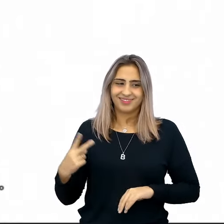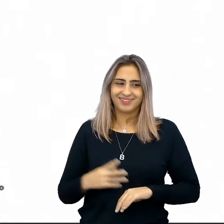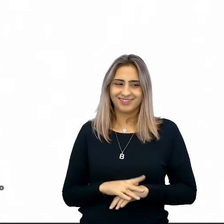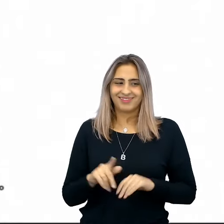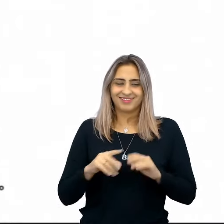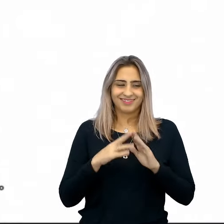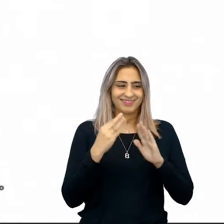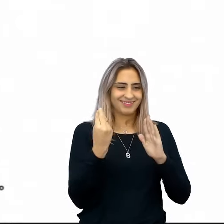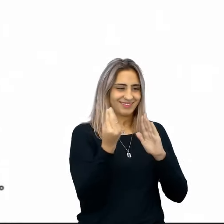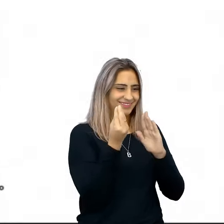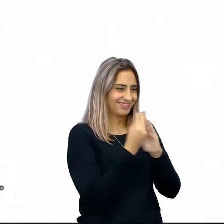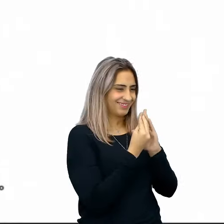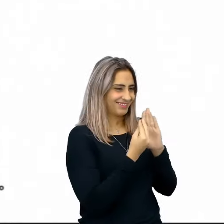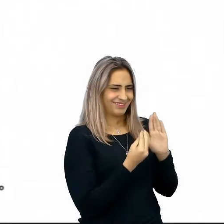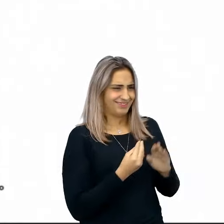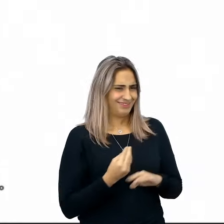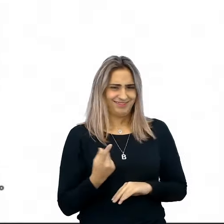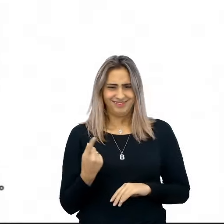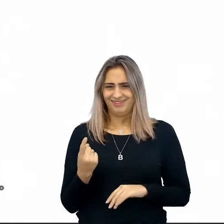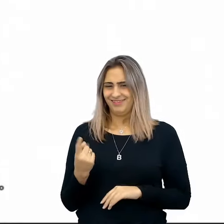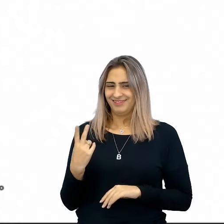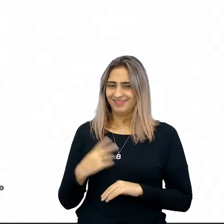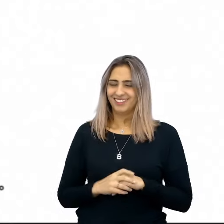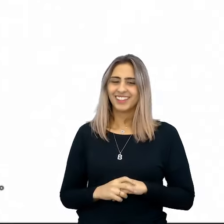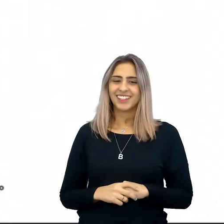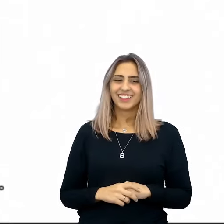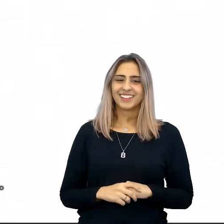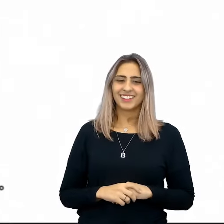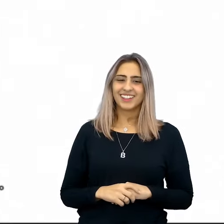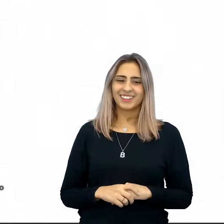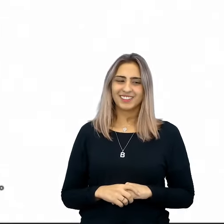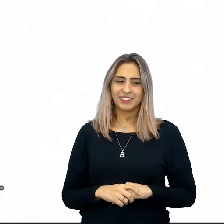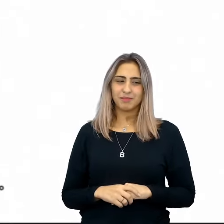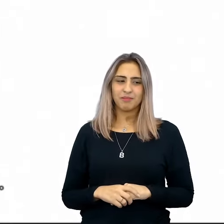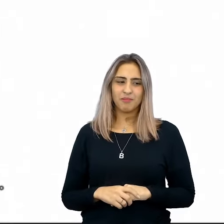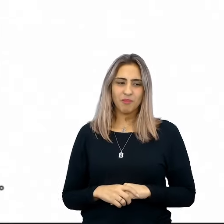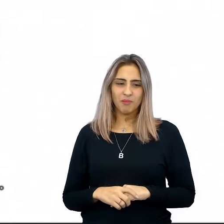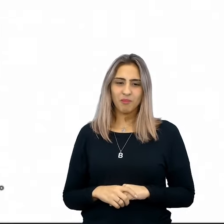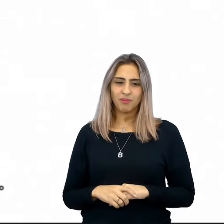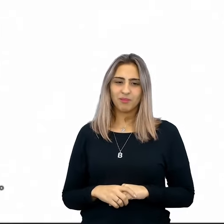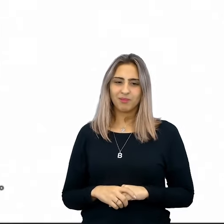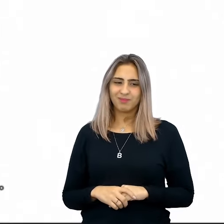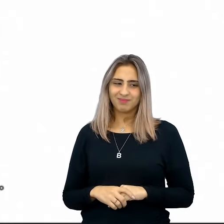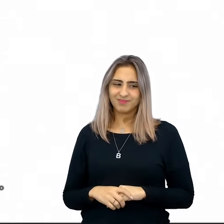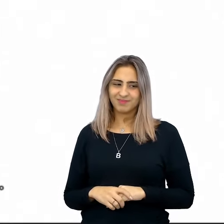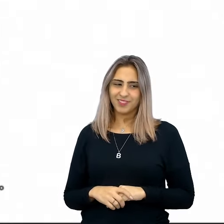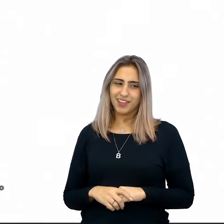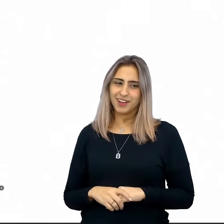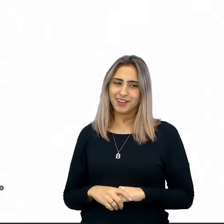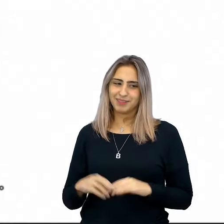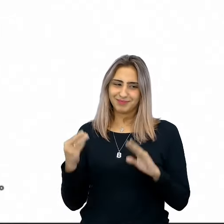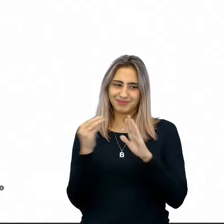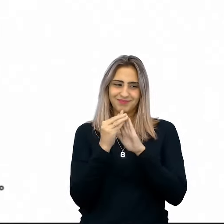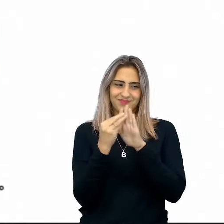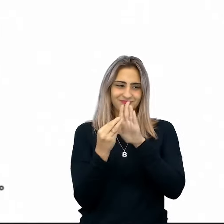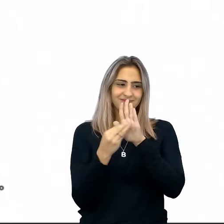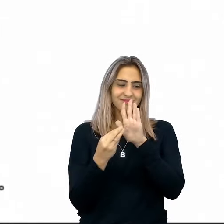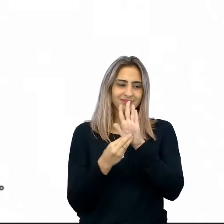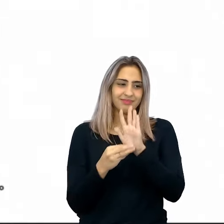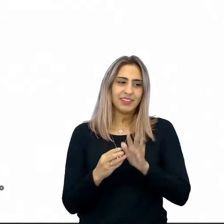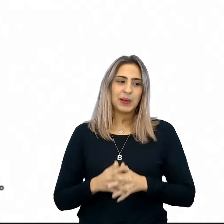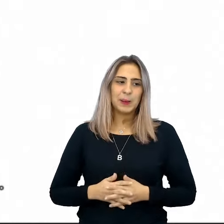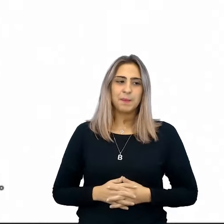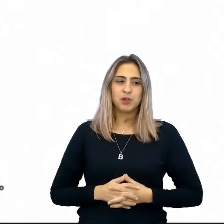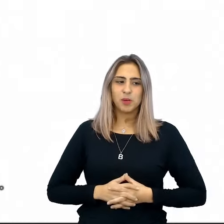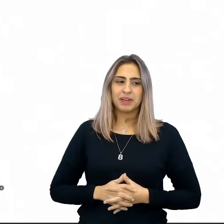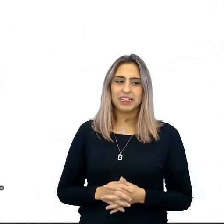lá. E aí, se ela respondeu 6, por exemplo, provavelmente ela deve ter se atrapalhado lá no cálculo, né? E aí, se o cálculo tivesse, né, em um